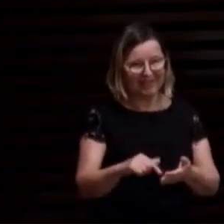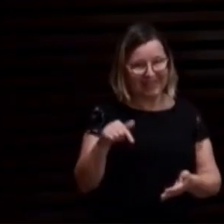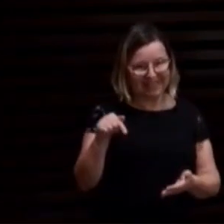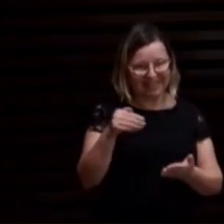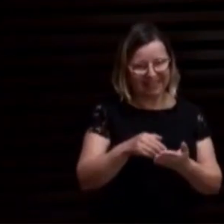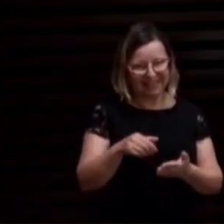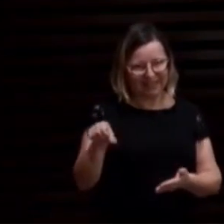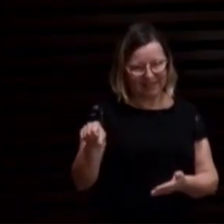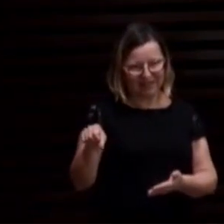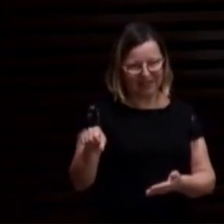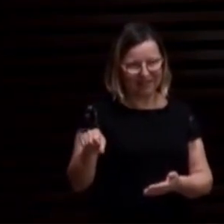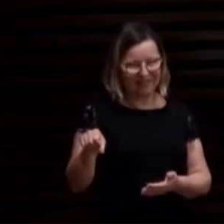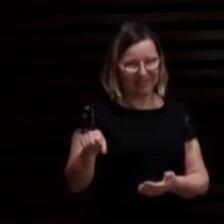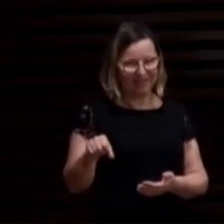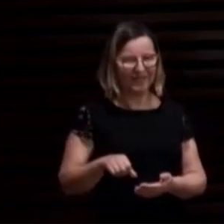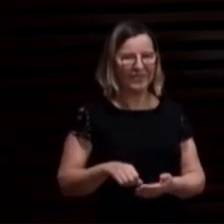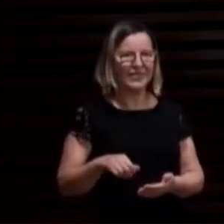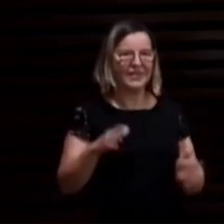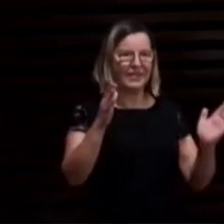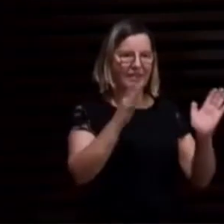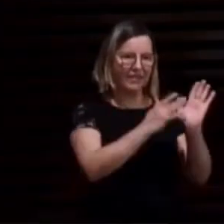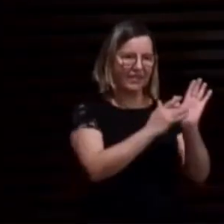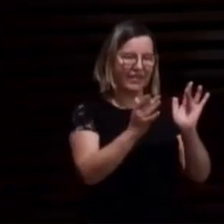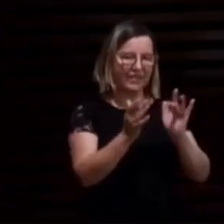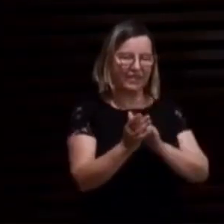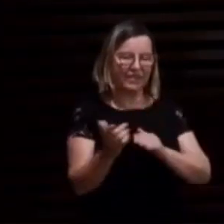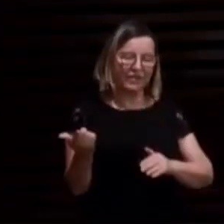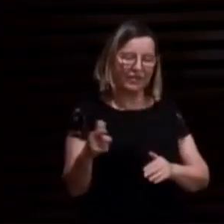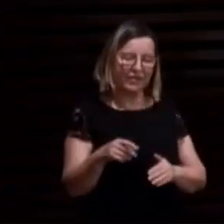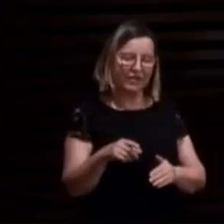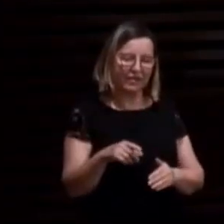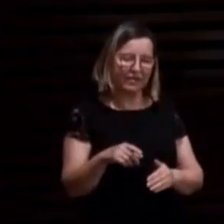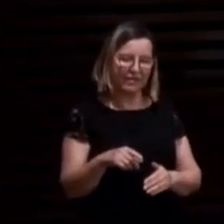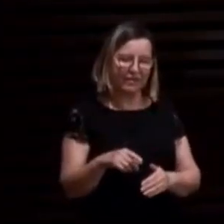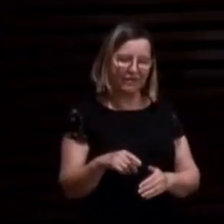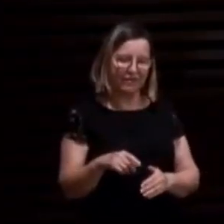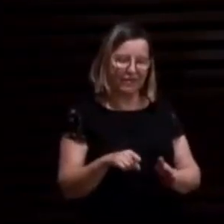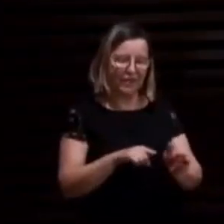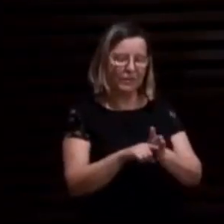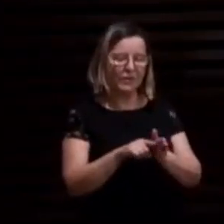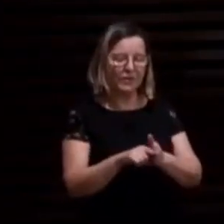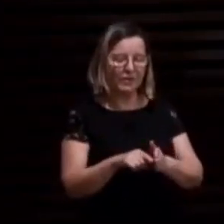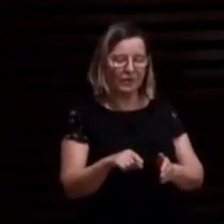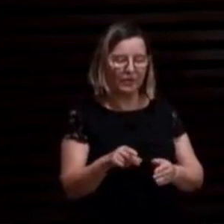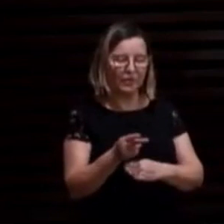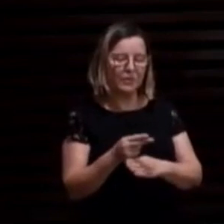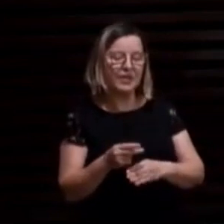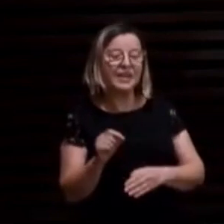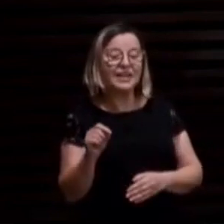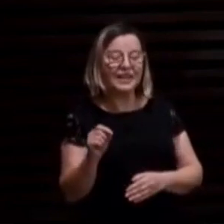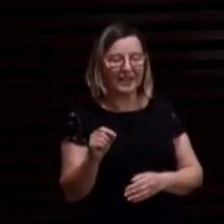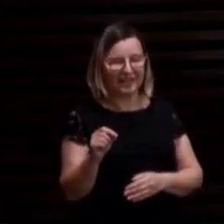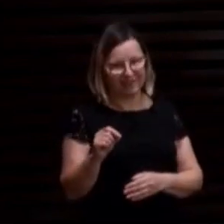9, vamos voltar. Jesus de novo lhes perguntou, a quem buscais? Responderam, a Jesus